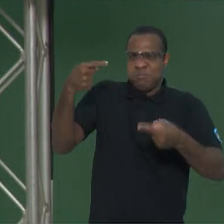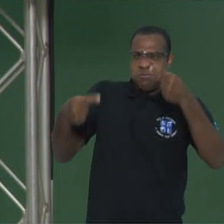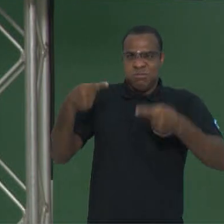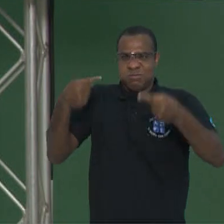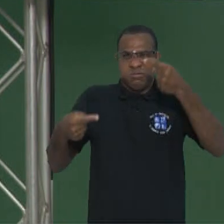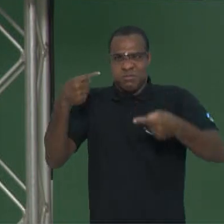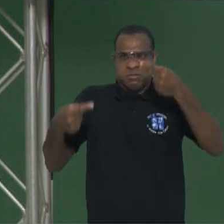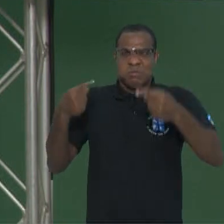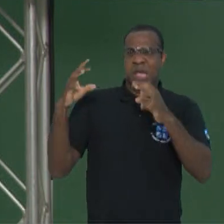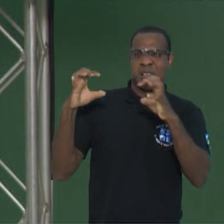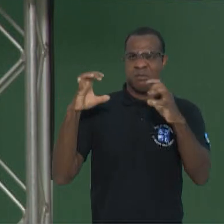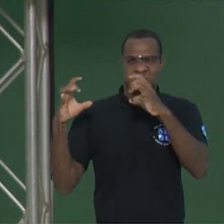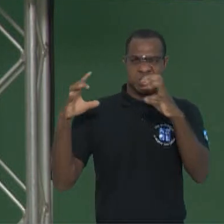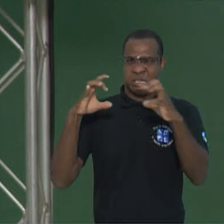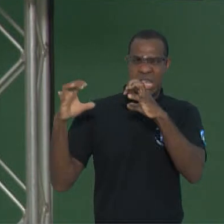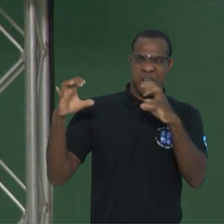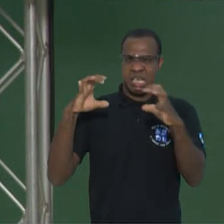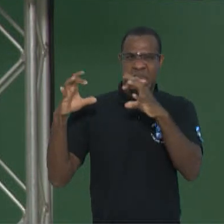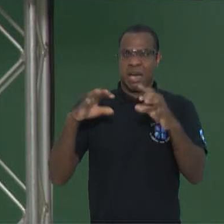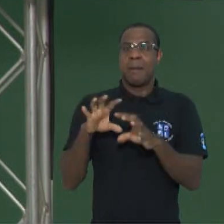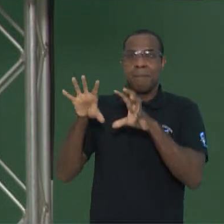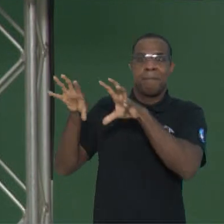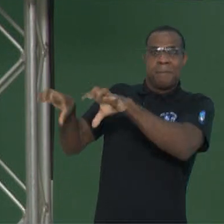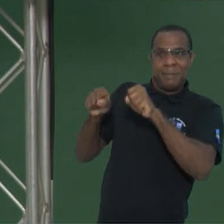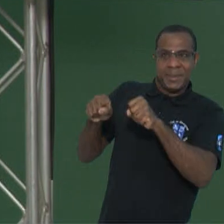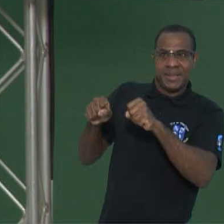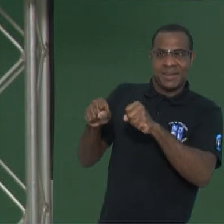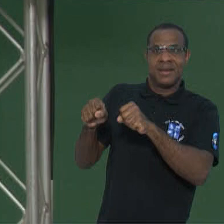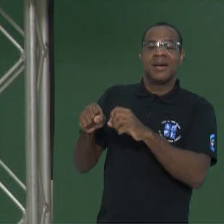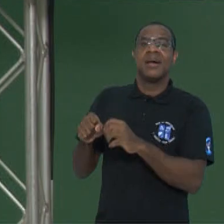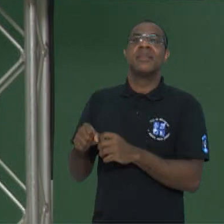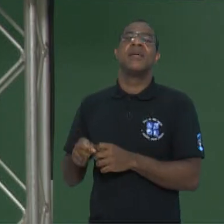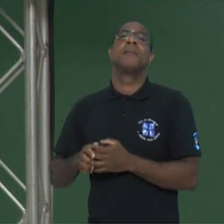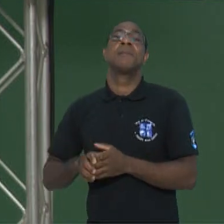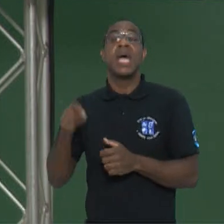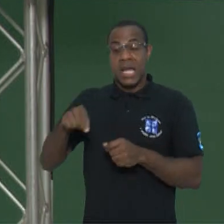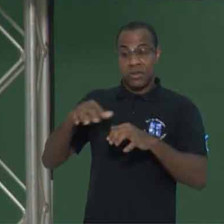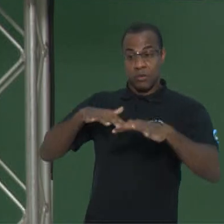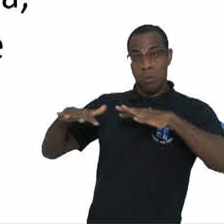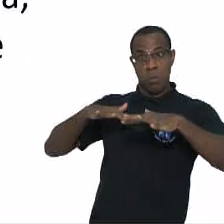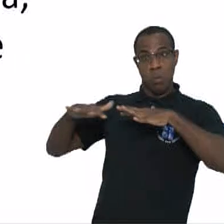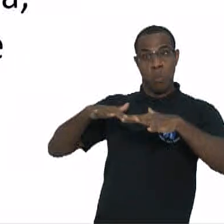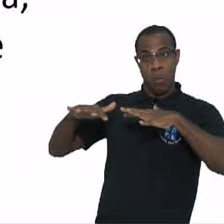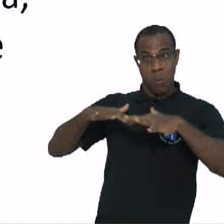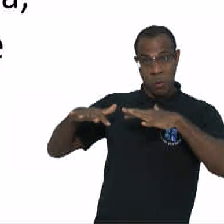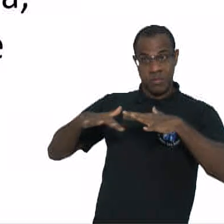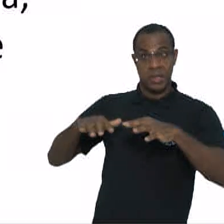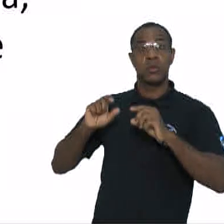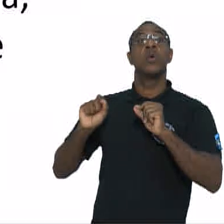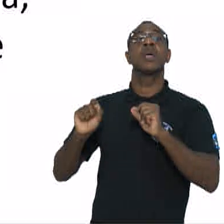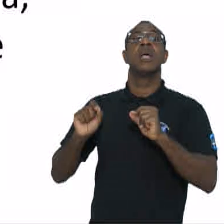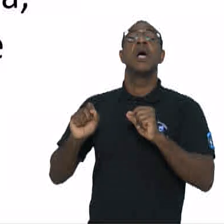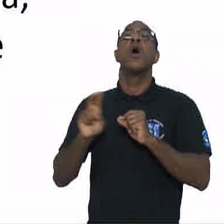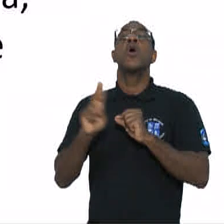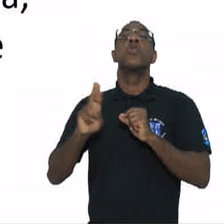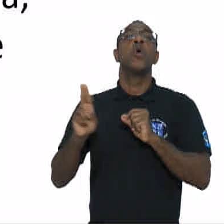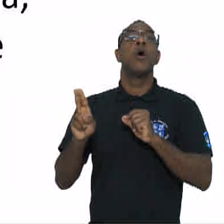entre si para ter essas áreas ali. A este movimento de expansão e dominação deu-se o